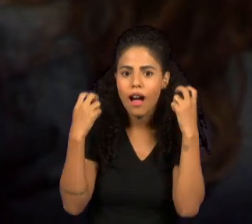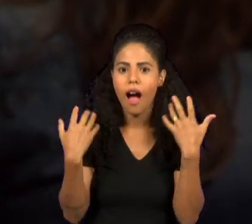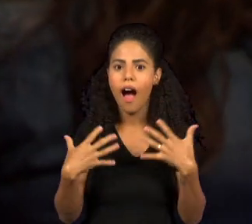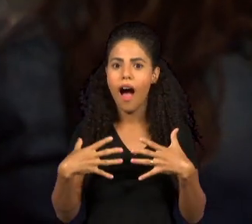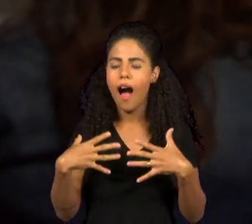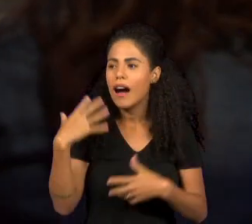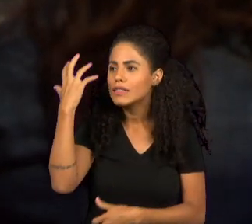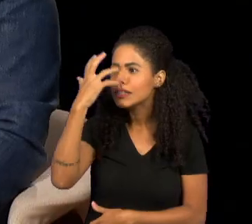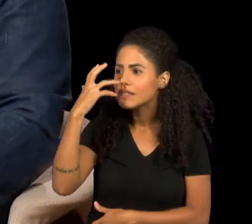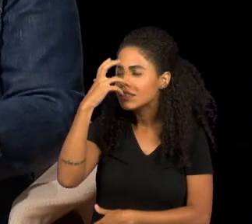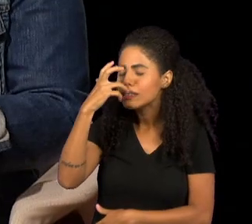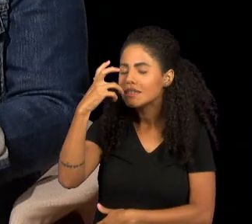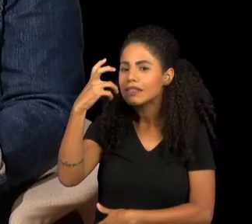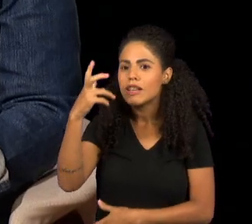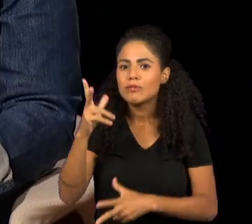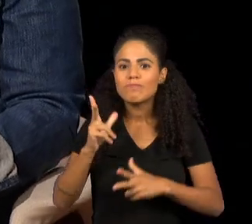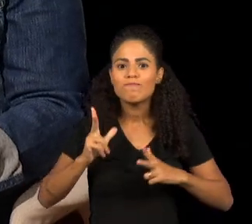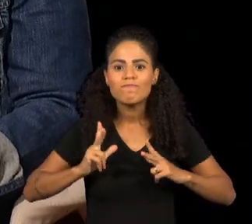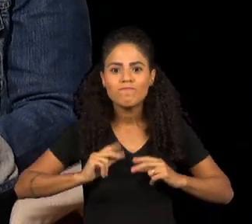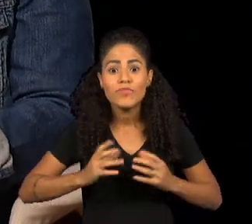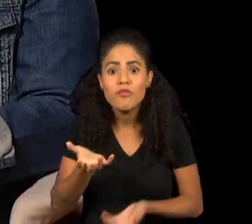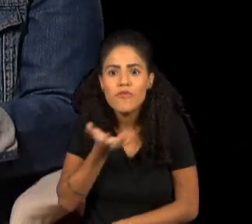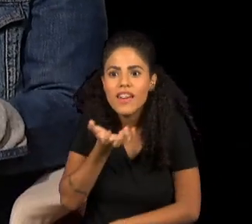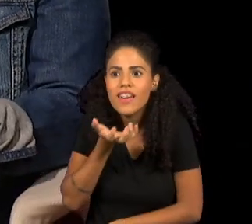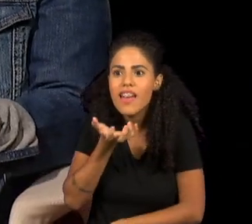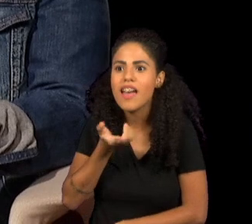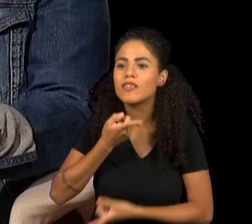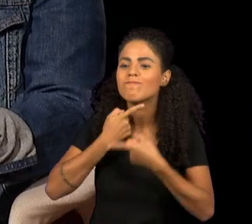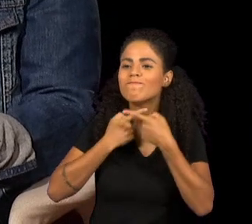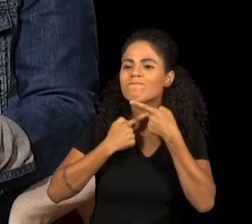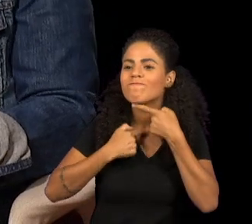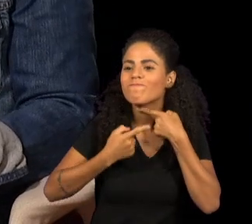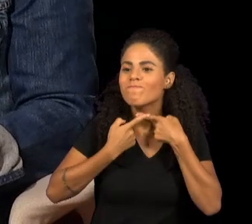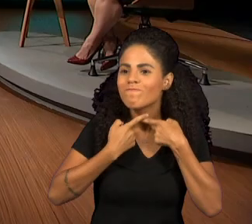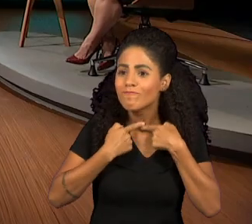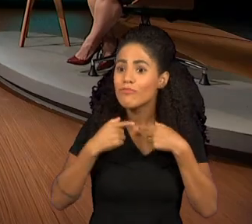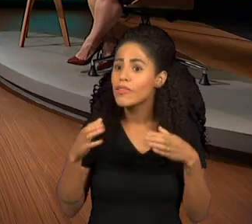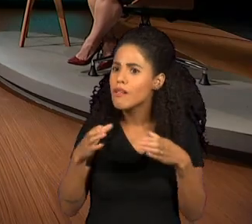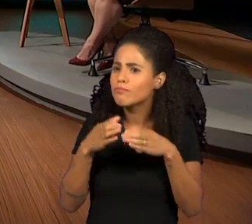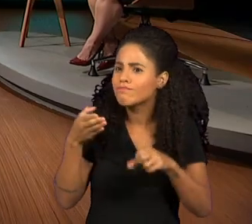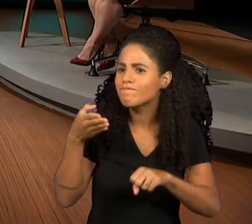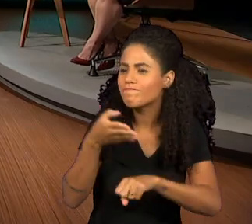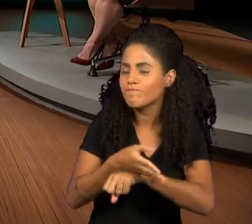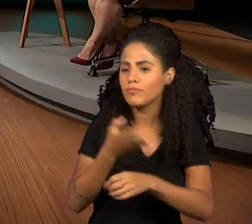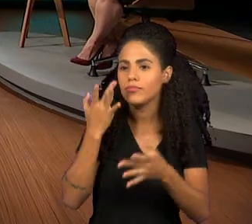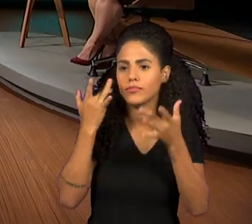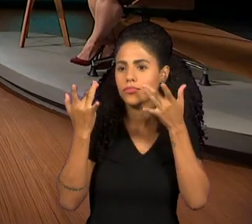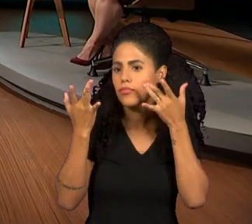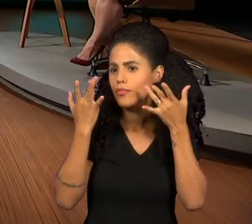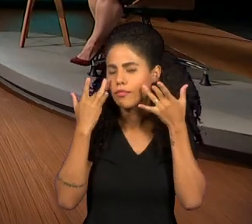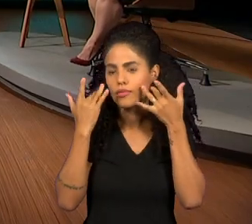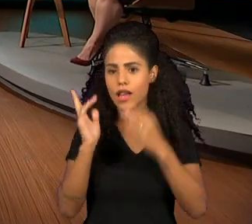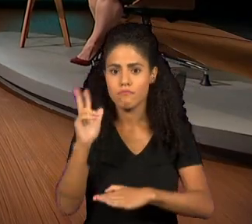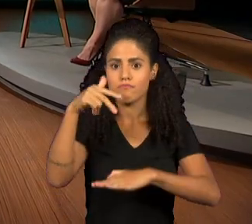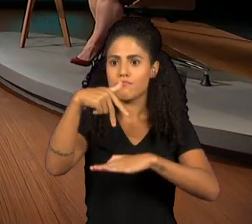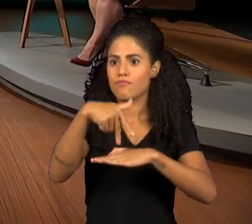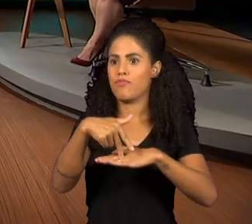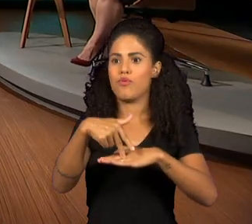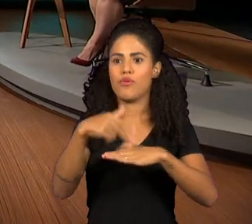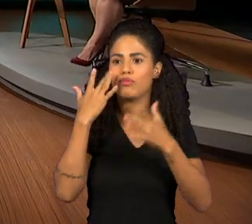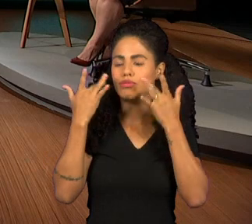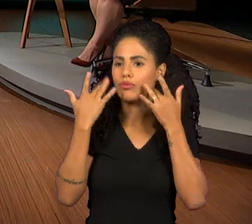fazer isso, quero pelo menos tentar fazer isso. E entrei nesse grupo, que nunca apresentei nada, mas assim, entrei